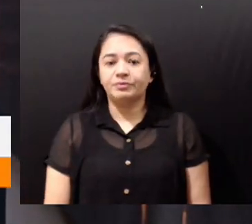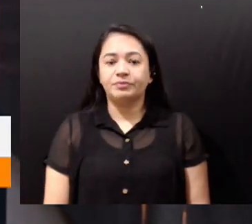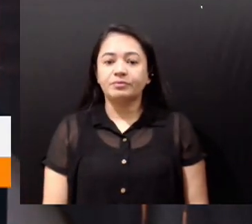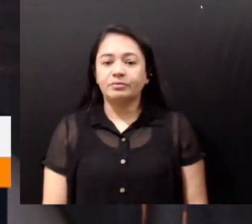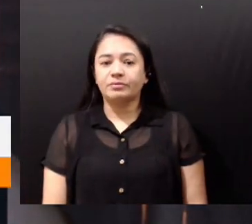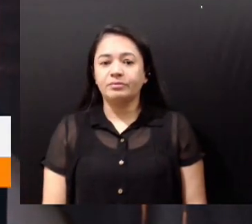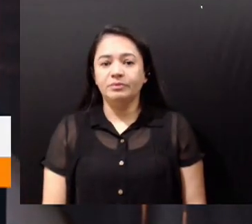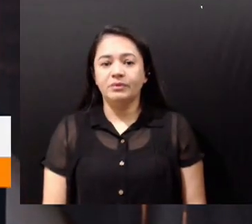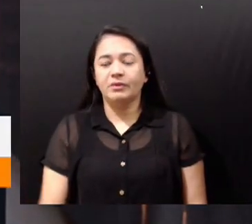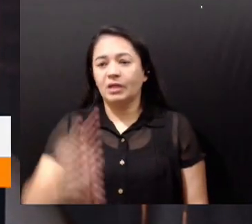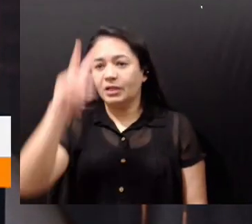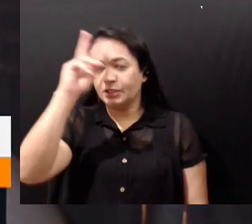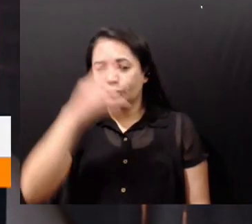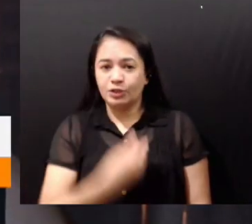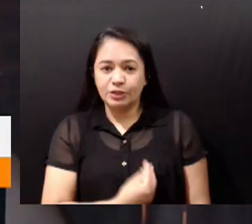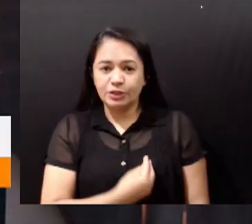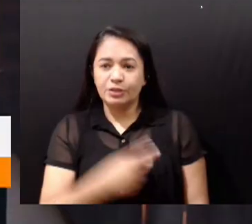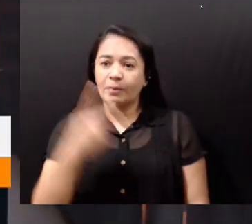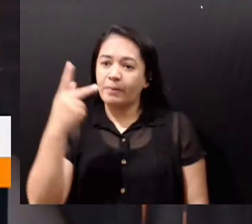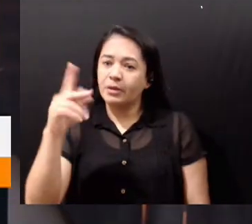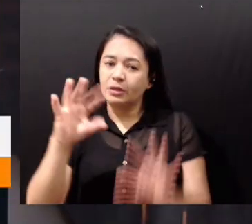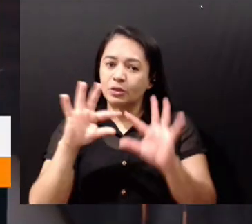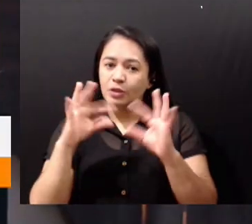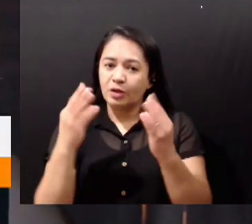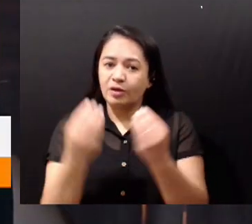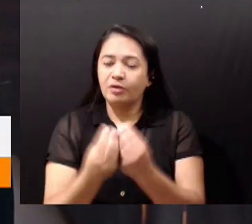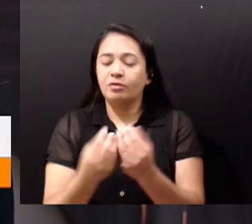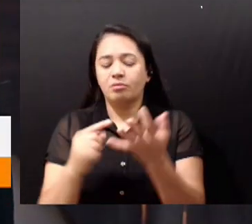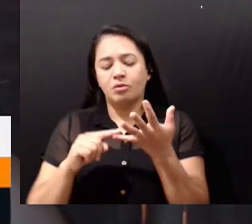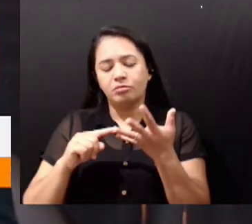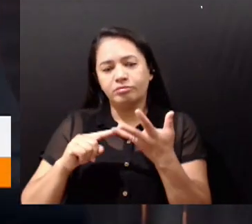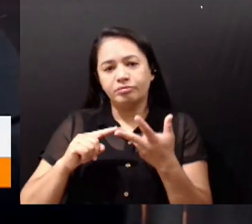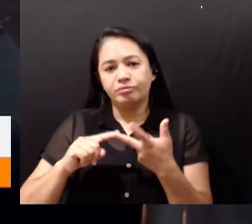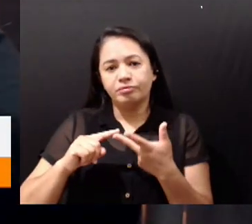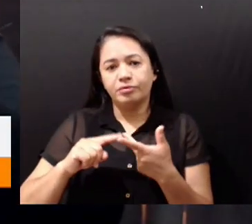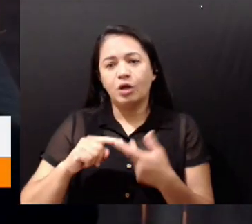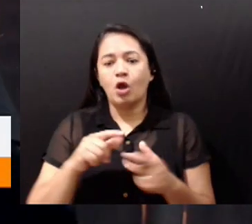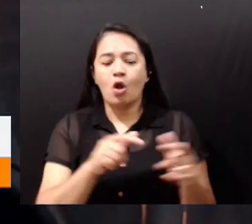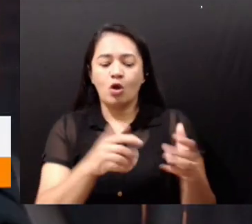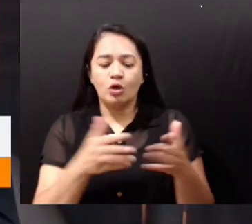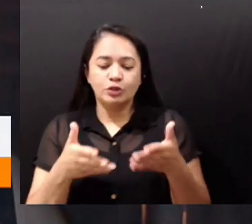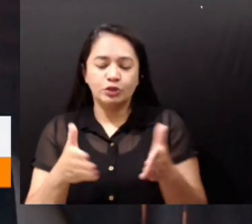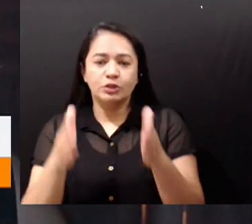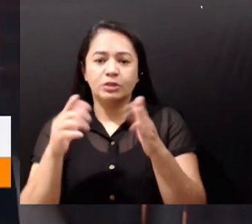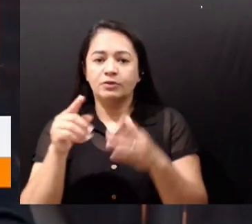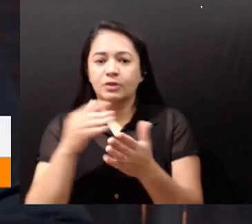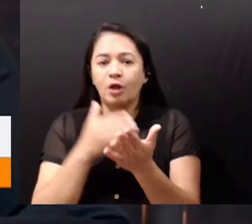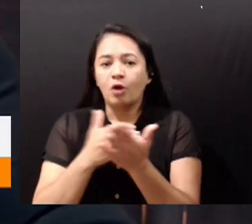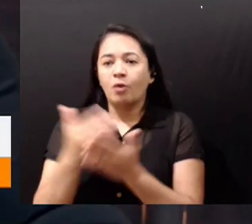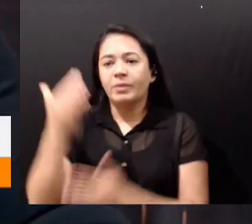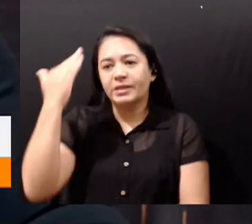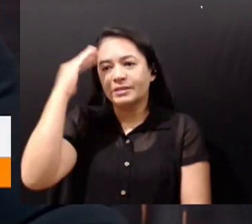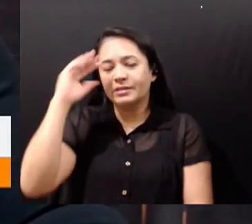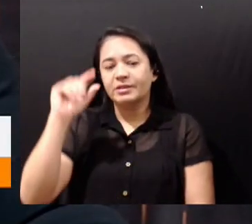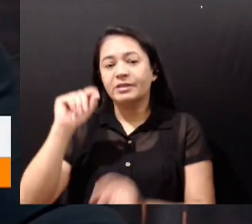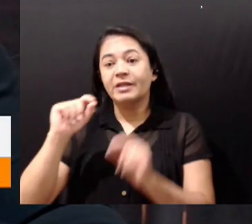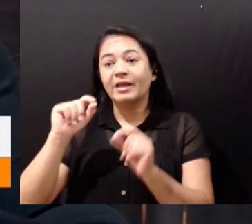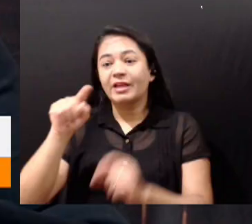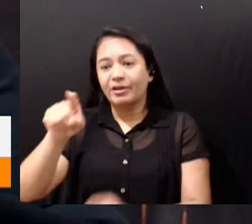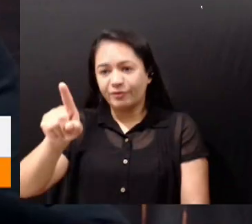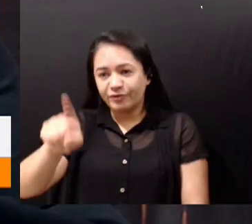para sua família, para suas questões, para onde nasceu, você começa a compreender quem você é de dentro para